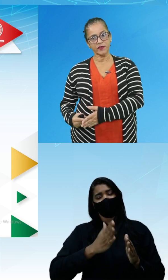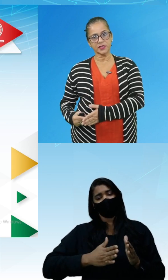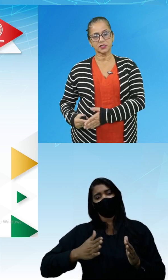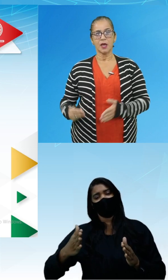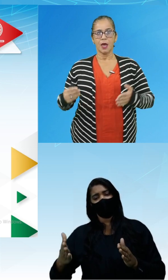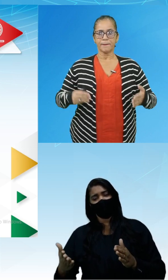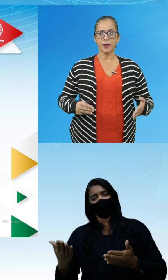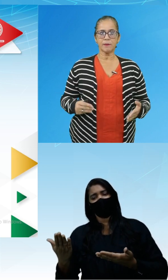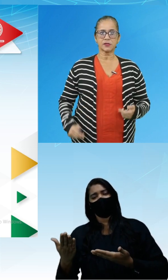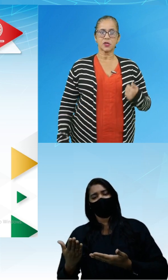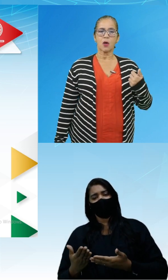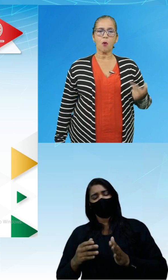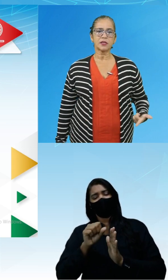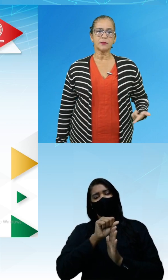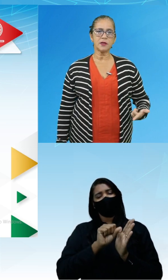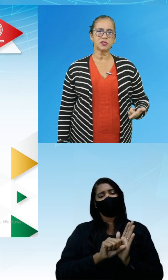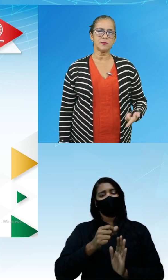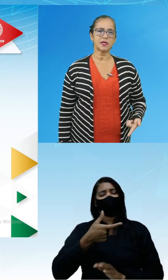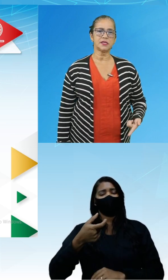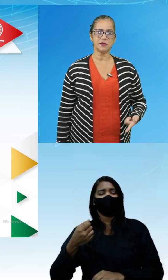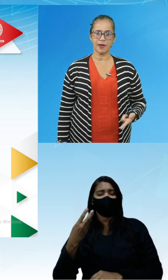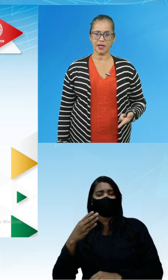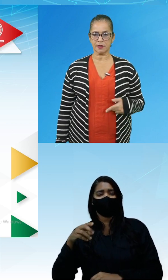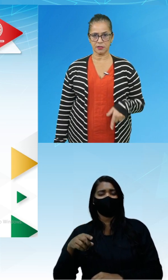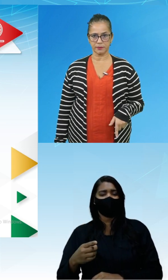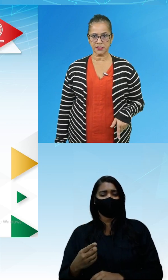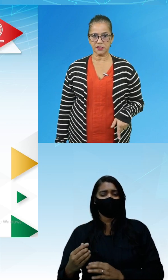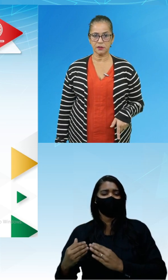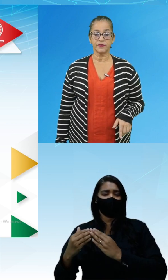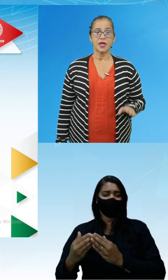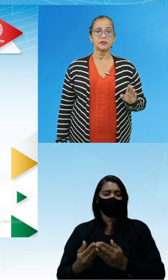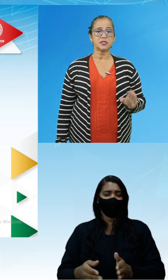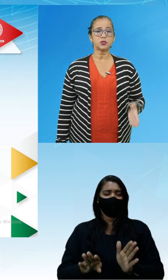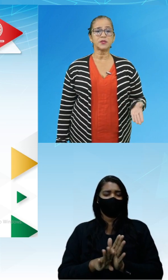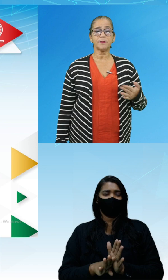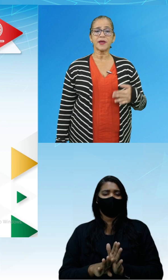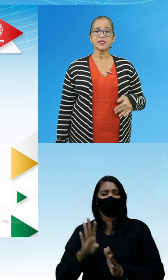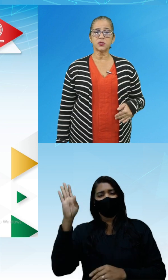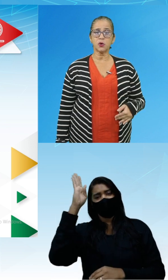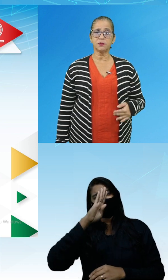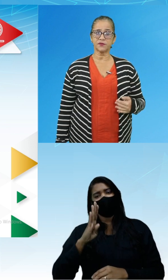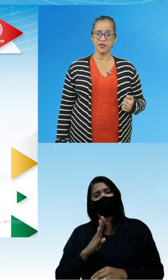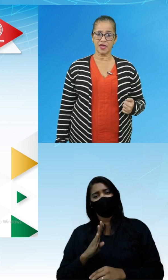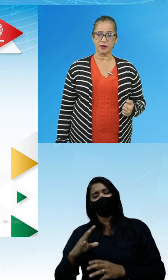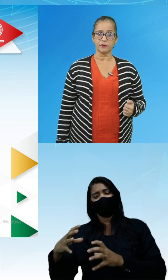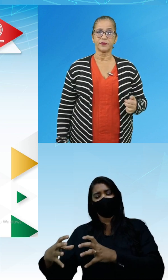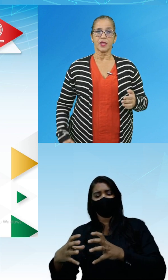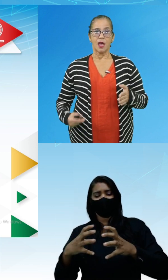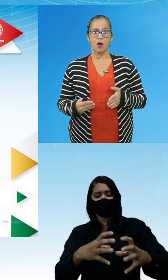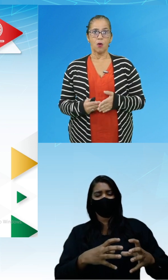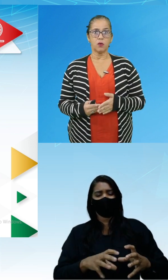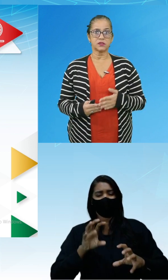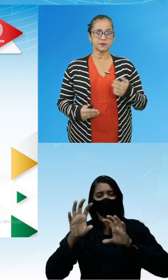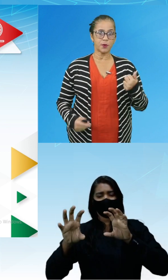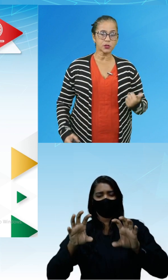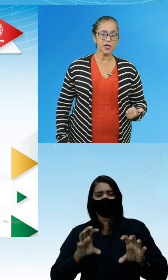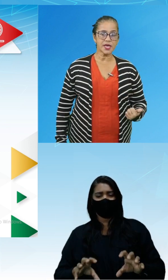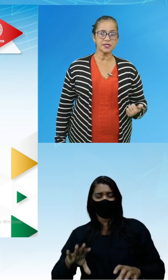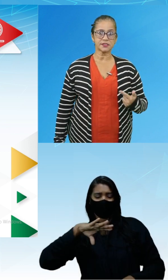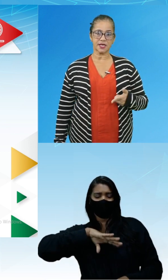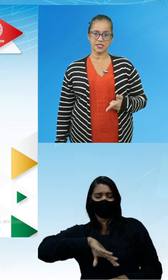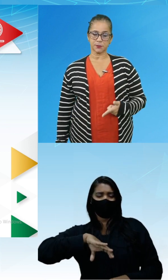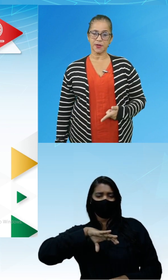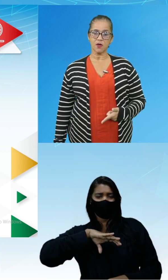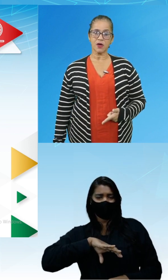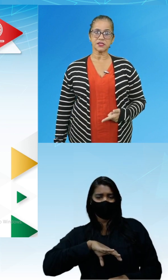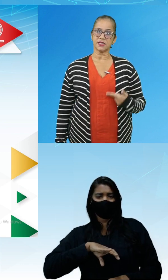século XX, pelo menos 4 milhões de imigrantes embarcaram aqui no Brasil. Dentre os principais grupos vieram os